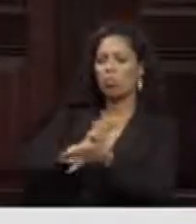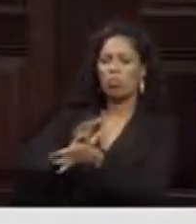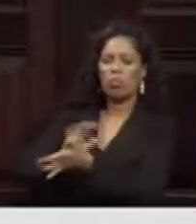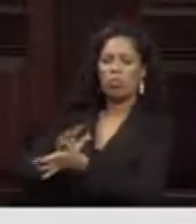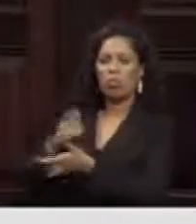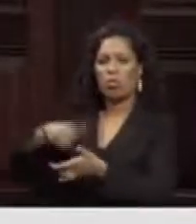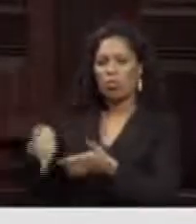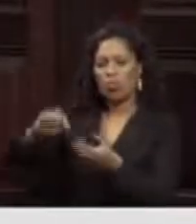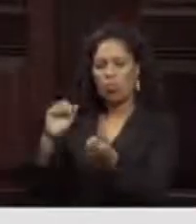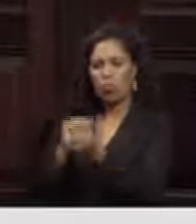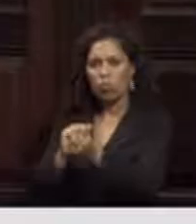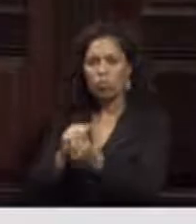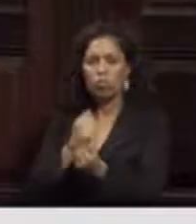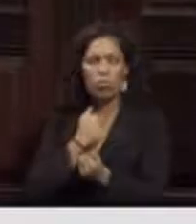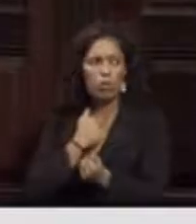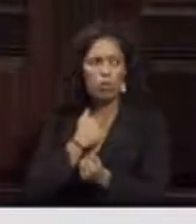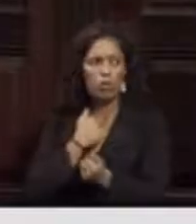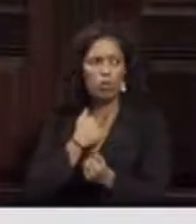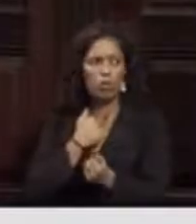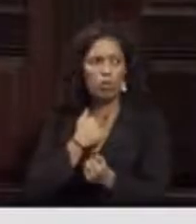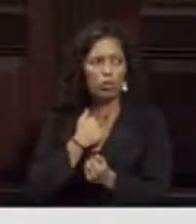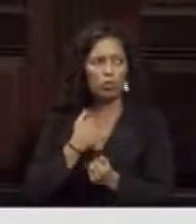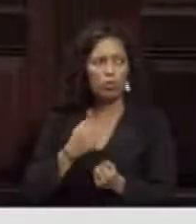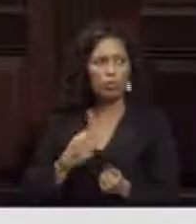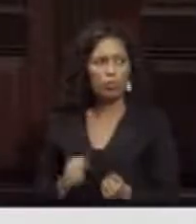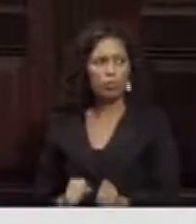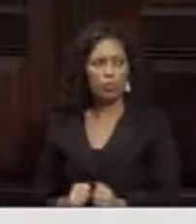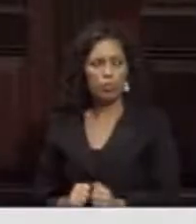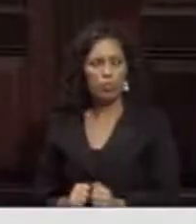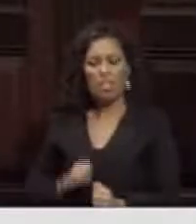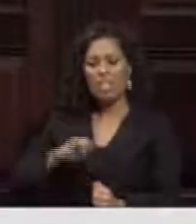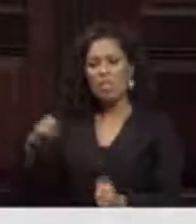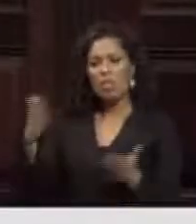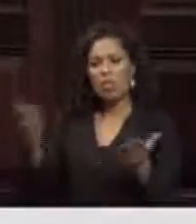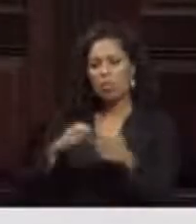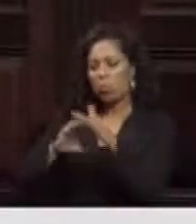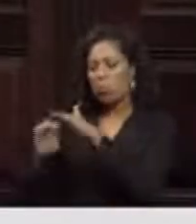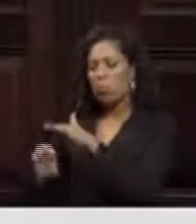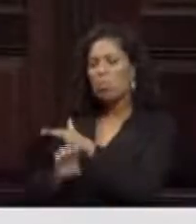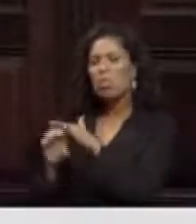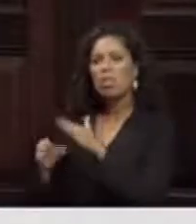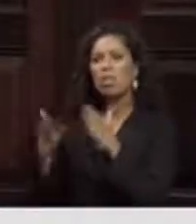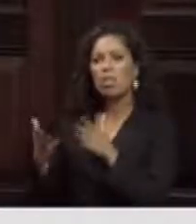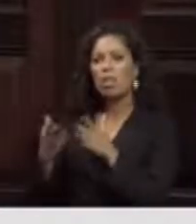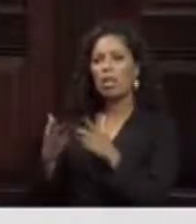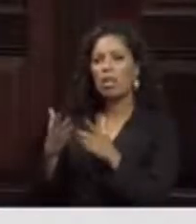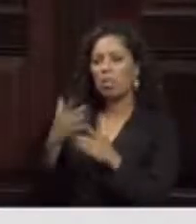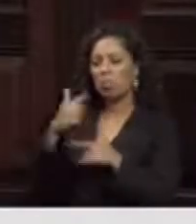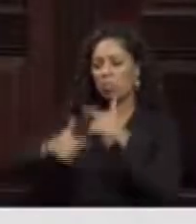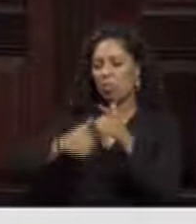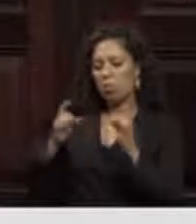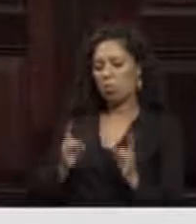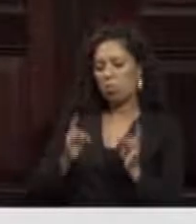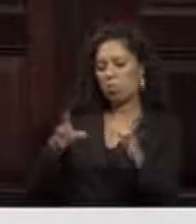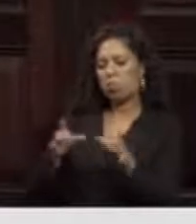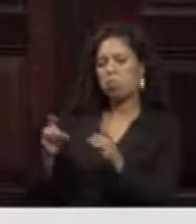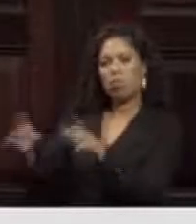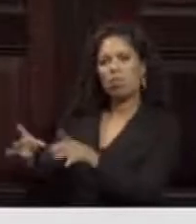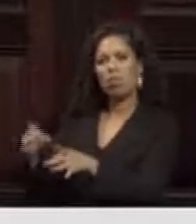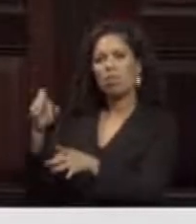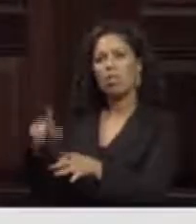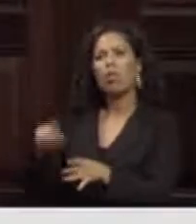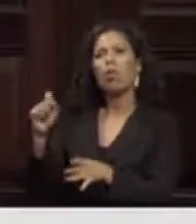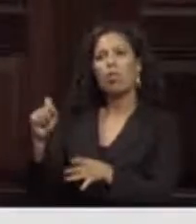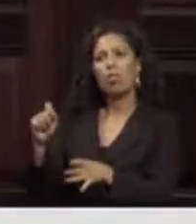às vezes sofre ameaça de demissão, e isso é uma violência que a gente tem que combater. E a violência contra a